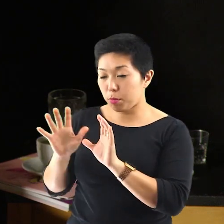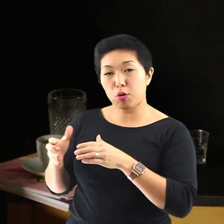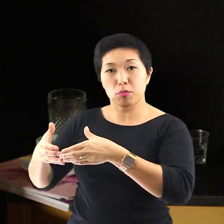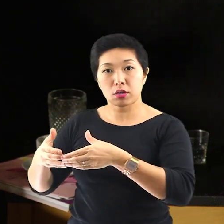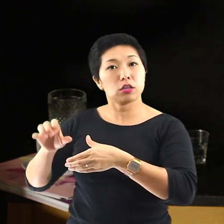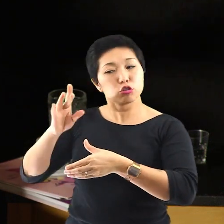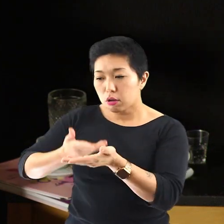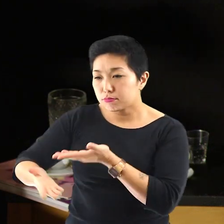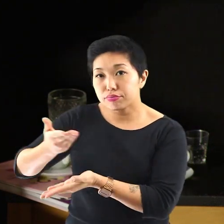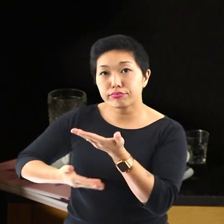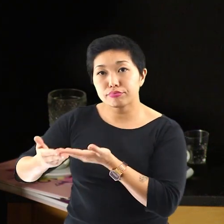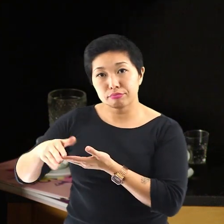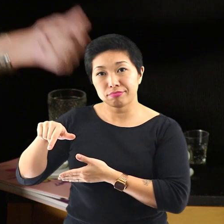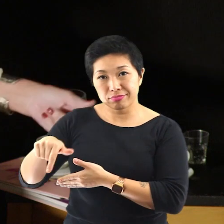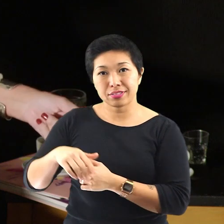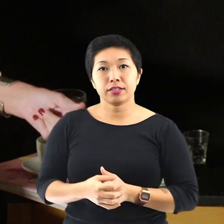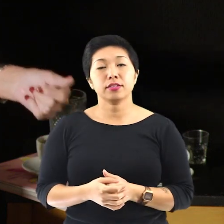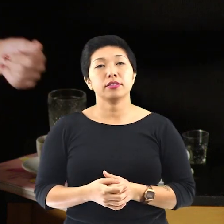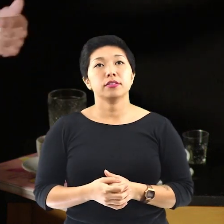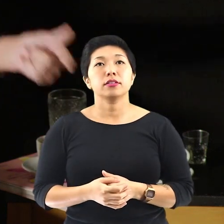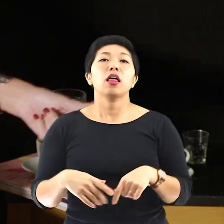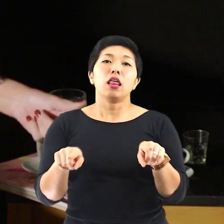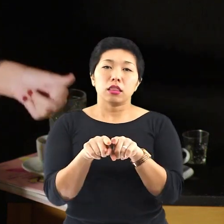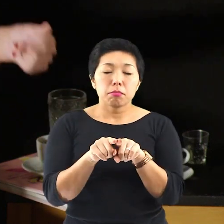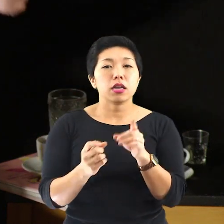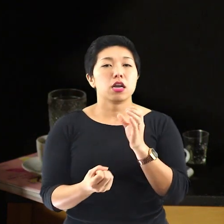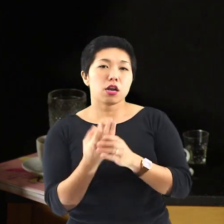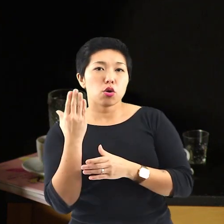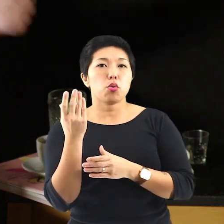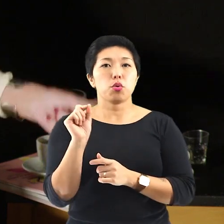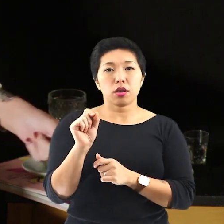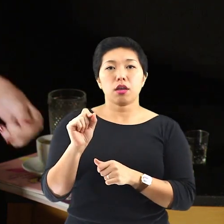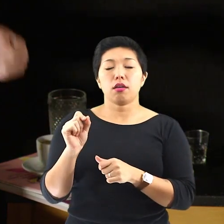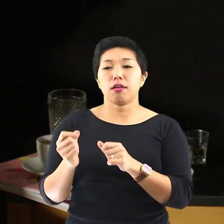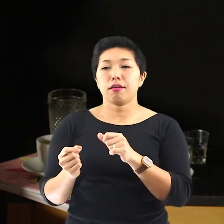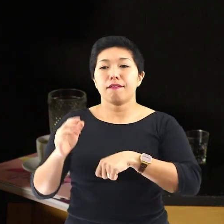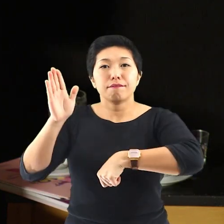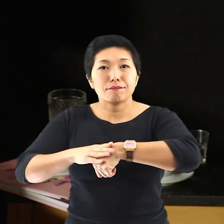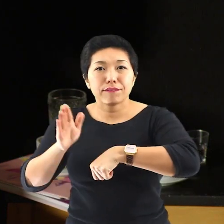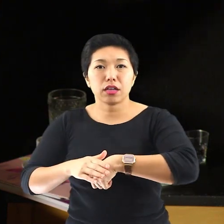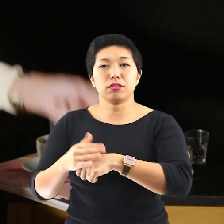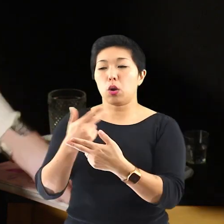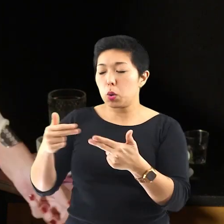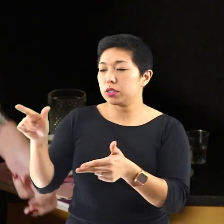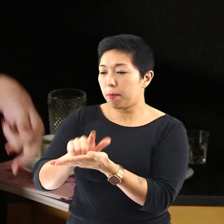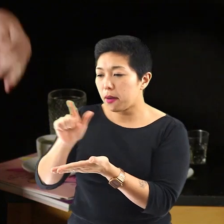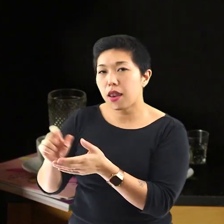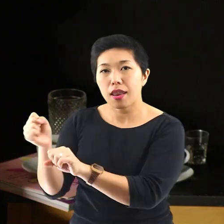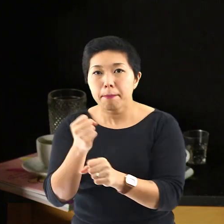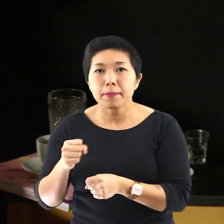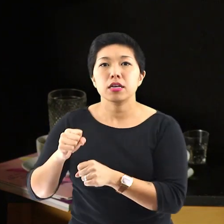região. Junto foi criada uma pequena produção de produtos de limpeza, produtos de